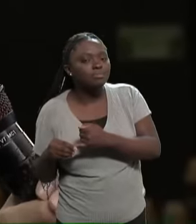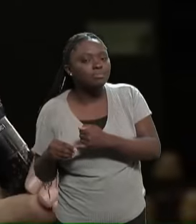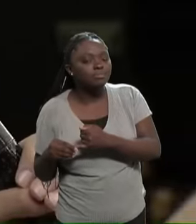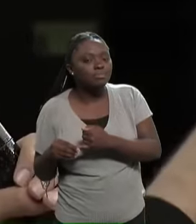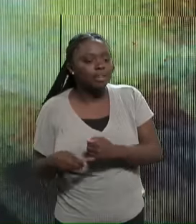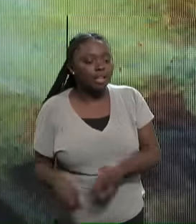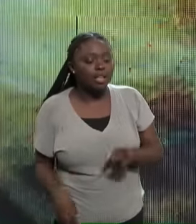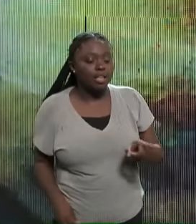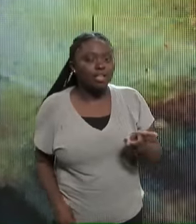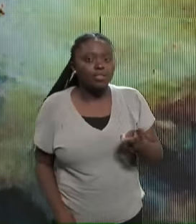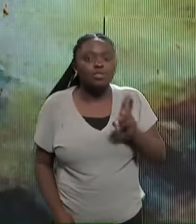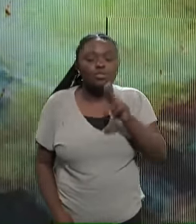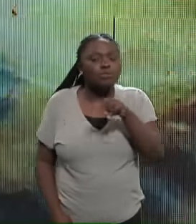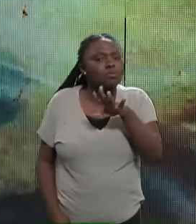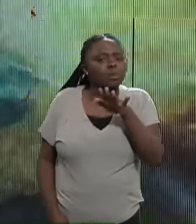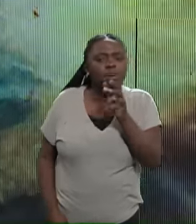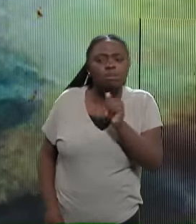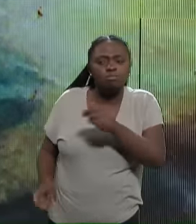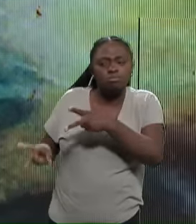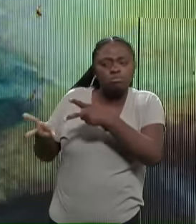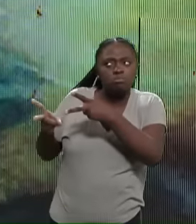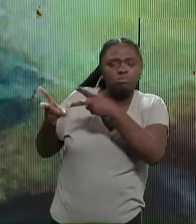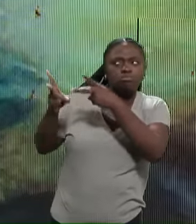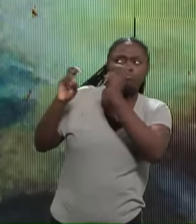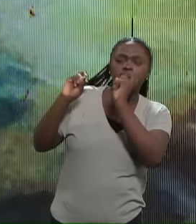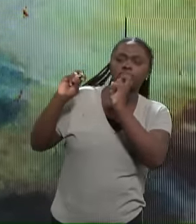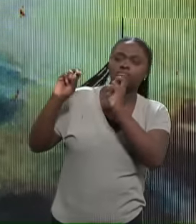Josué nunca havia ouvido a voz de Deus.